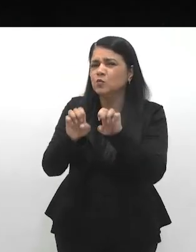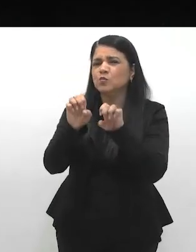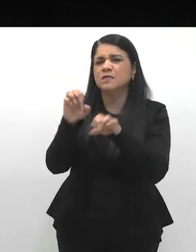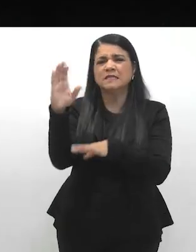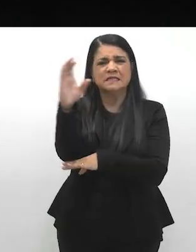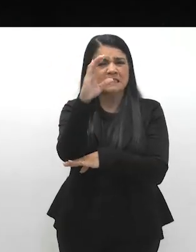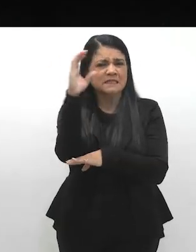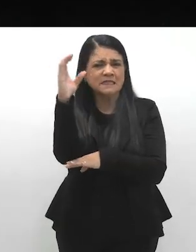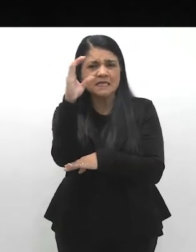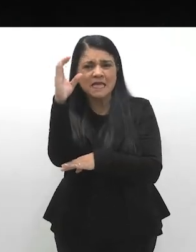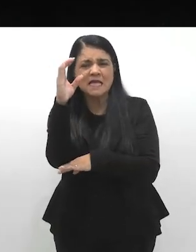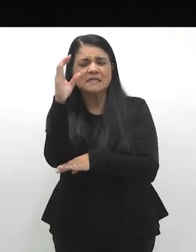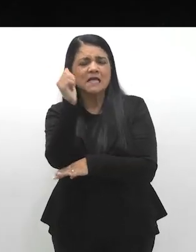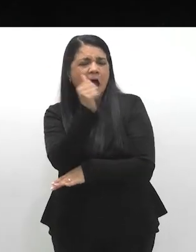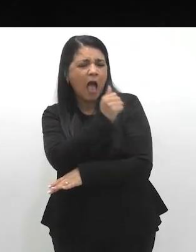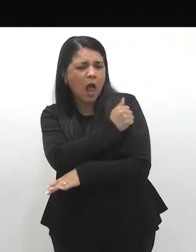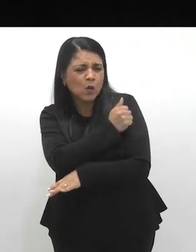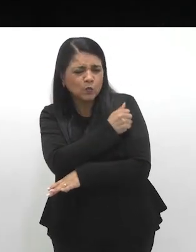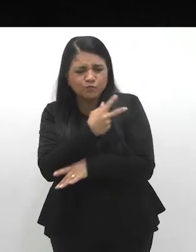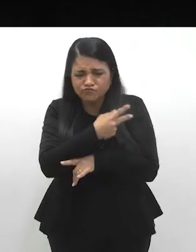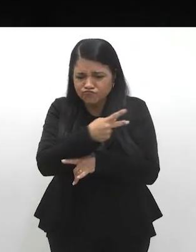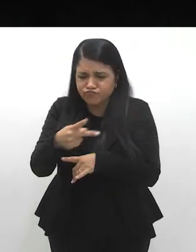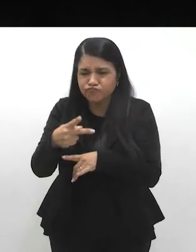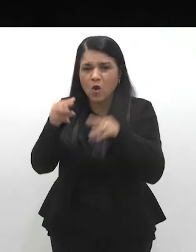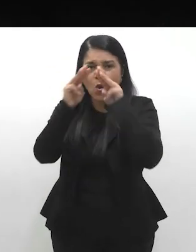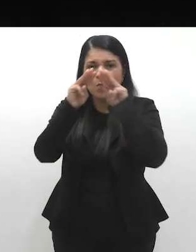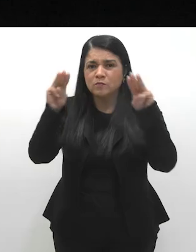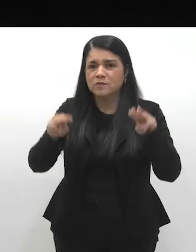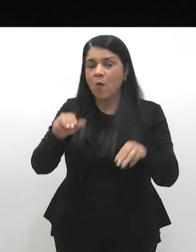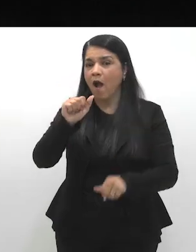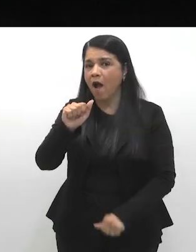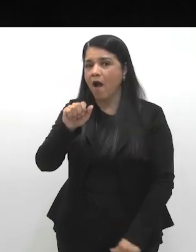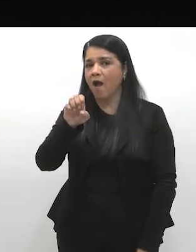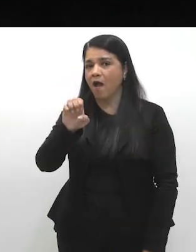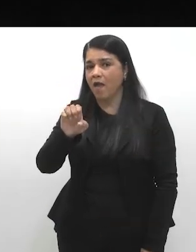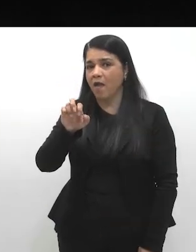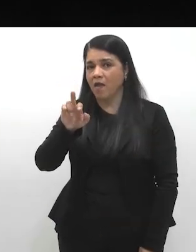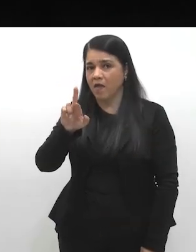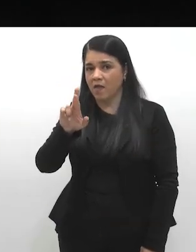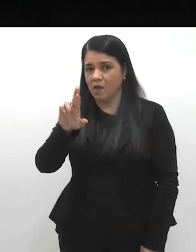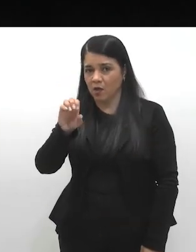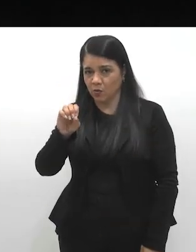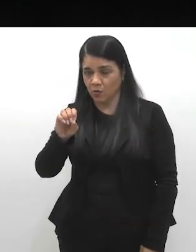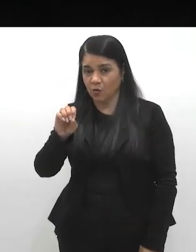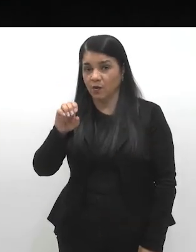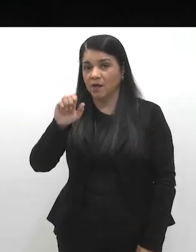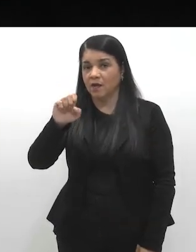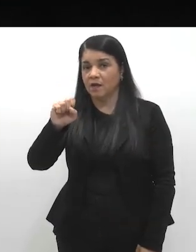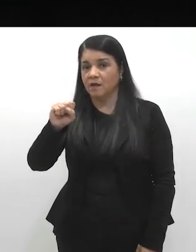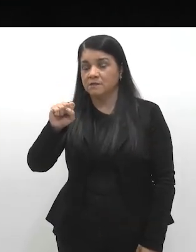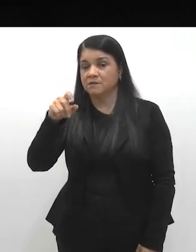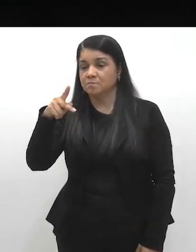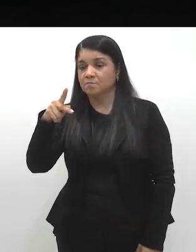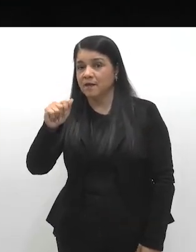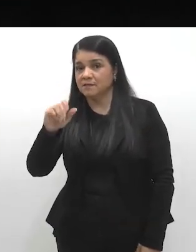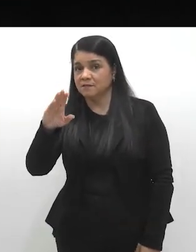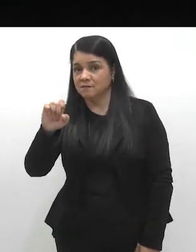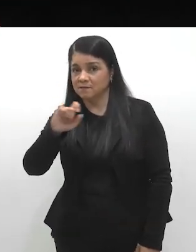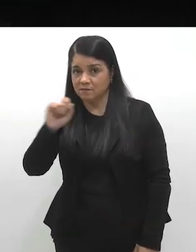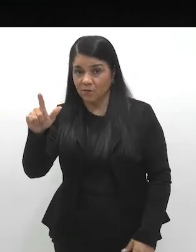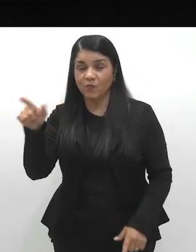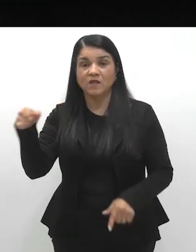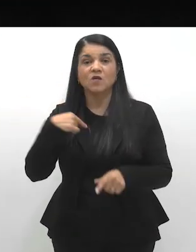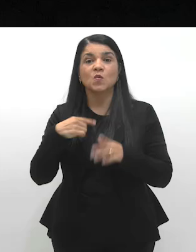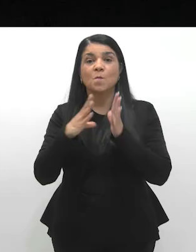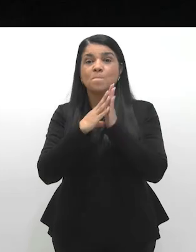uma estrutura de ciência lá, que os alunos visitaram, com o Museu Aeroespacial também, que levou uma réplica da